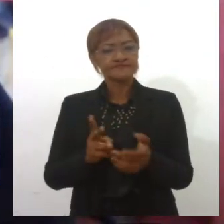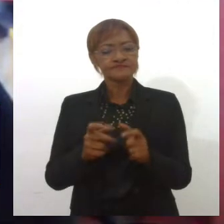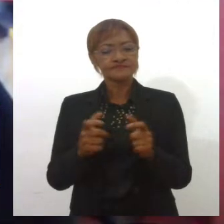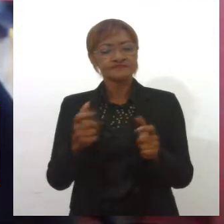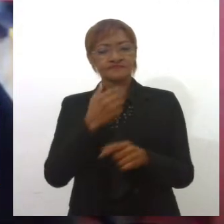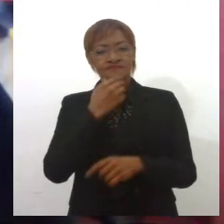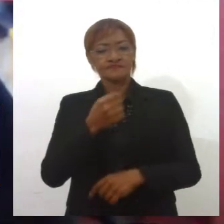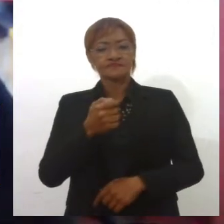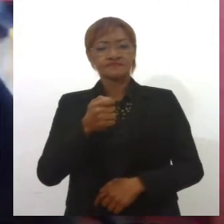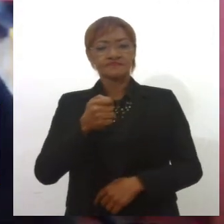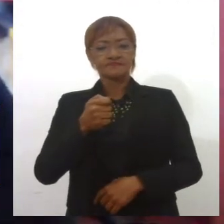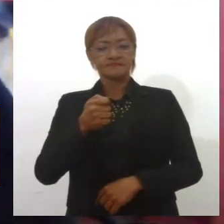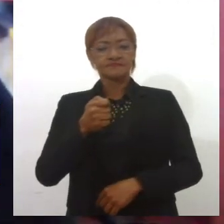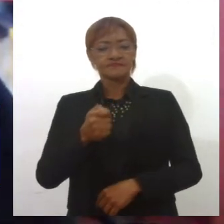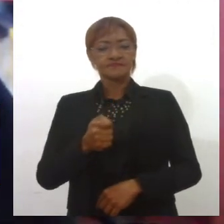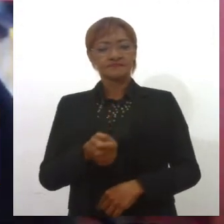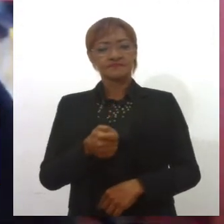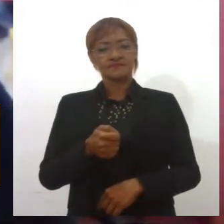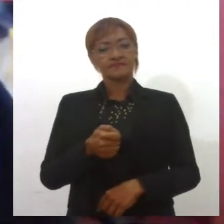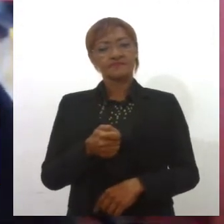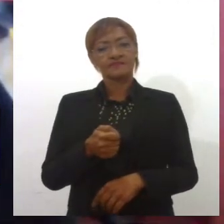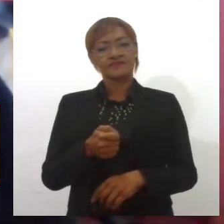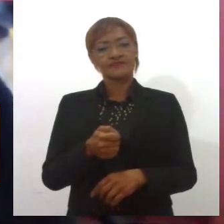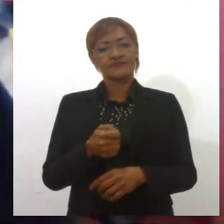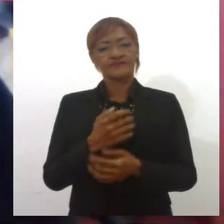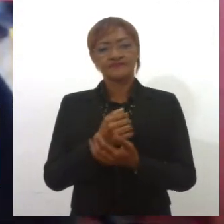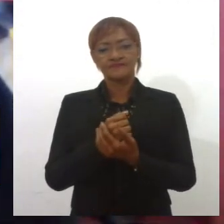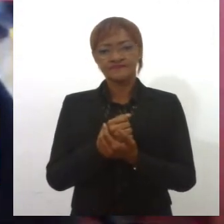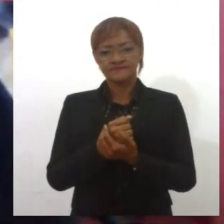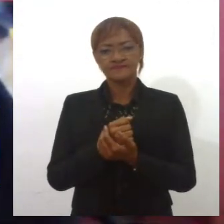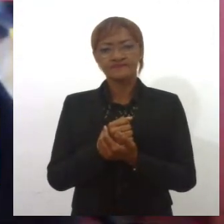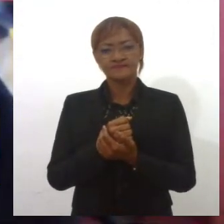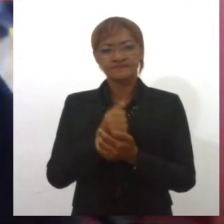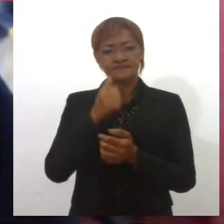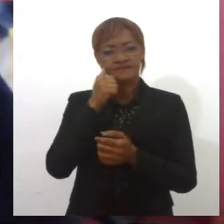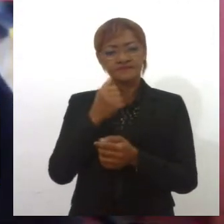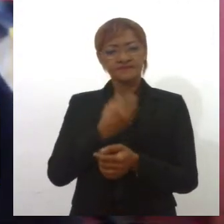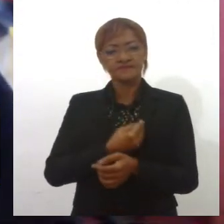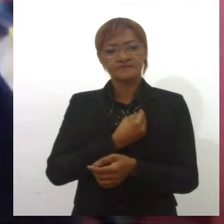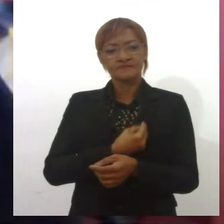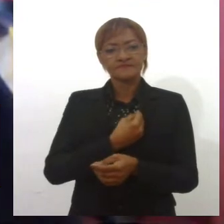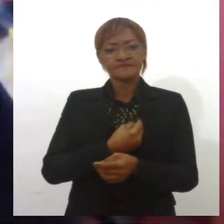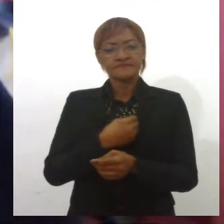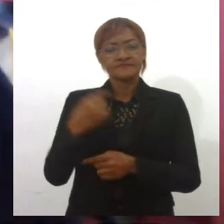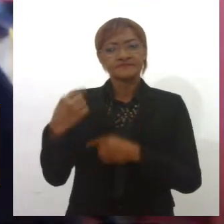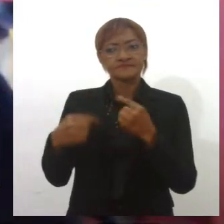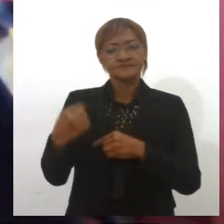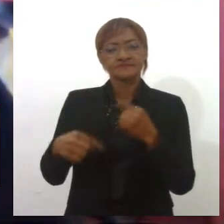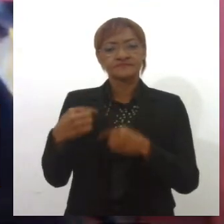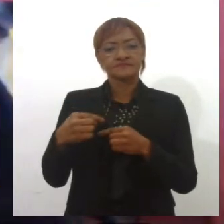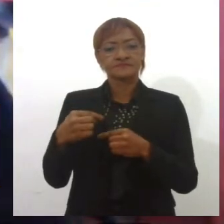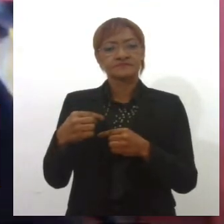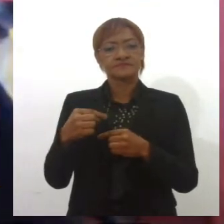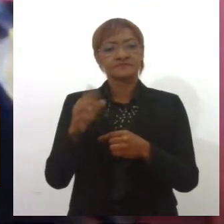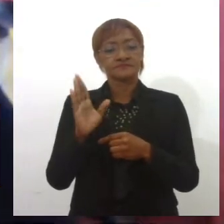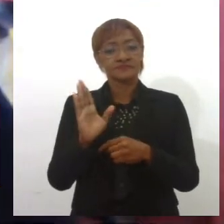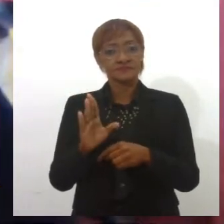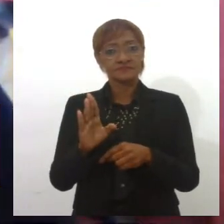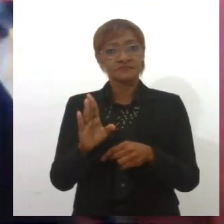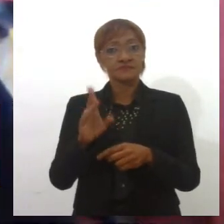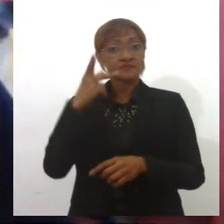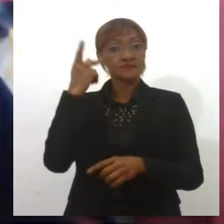diz respeito a uma visão sobre a mulher participando da política, discutindo política, fazendo